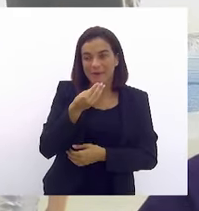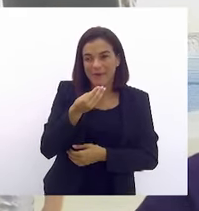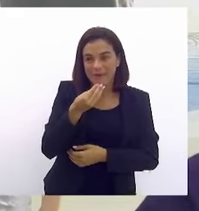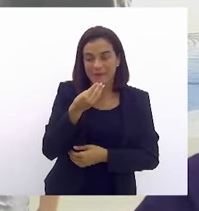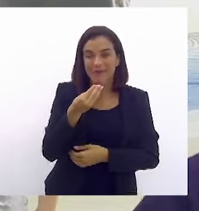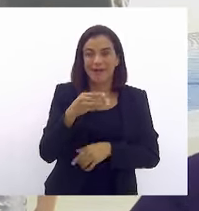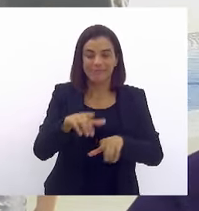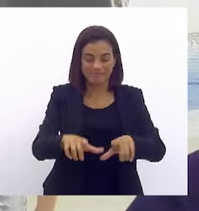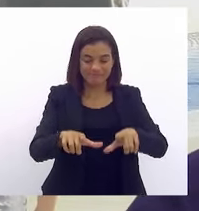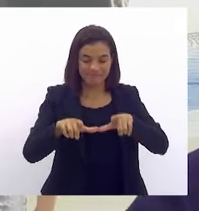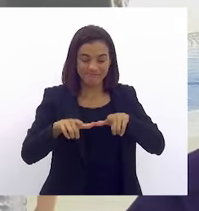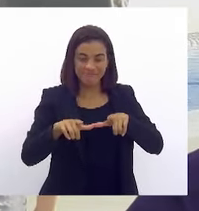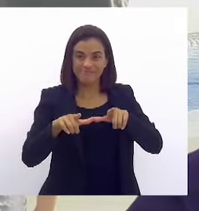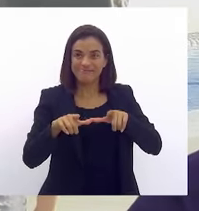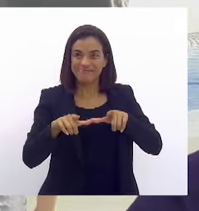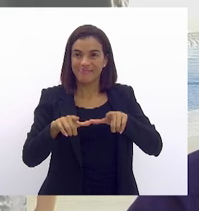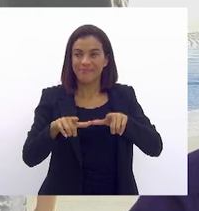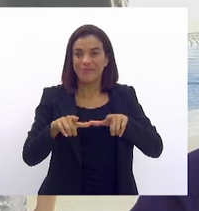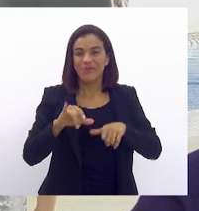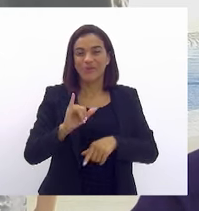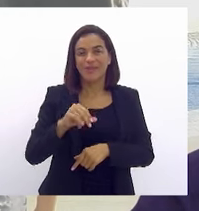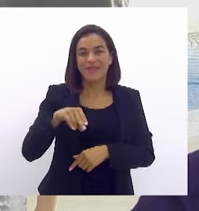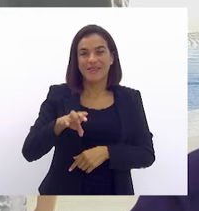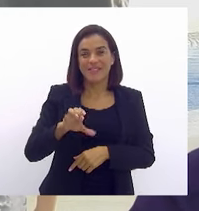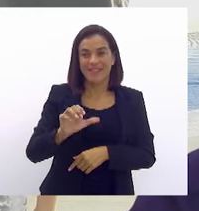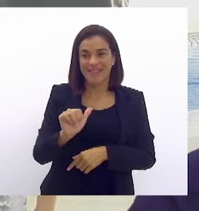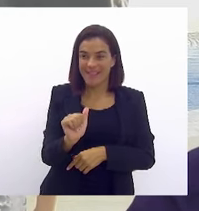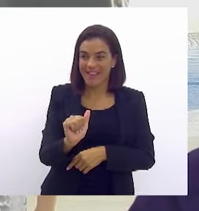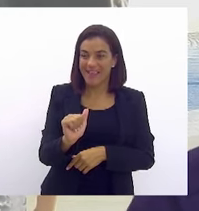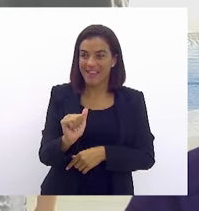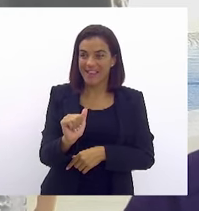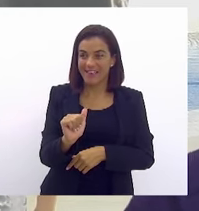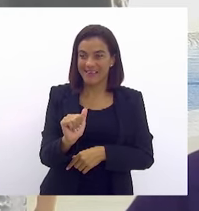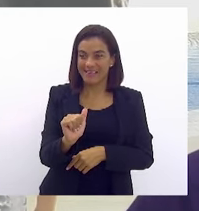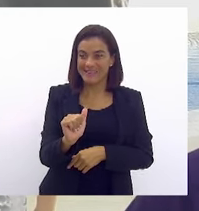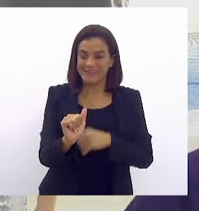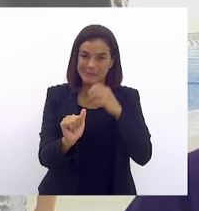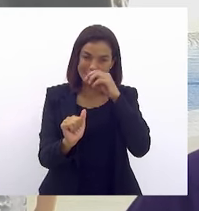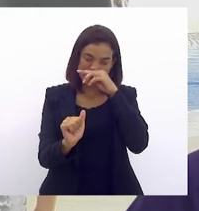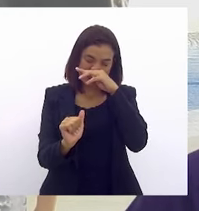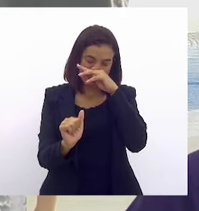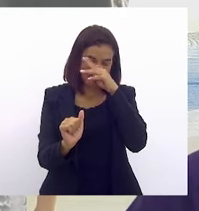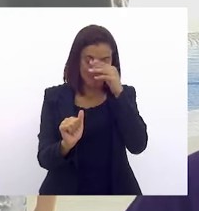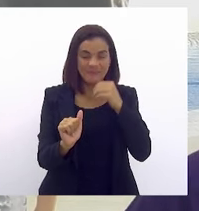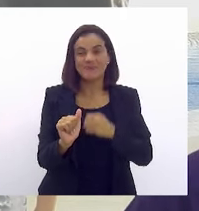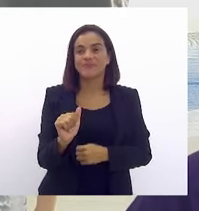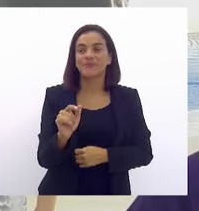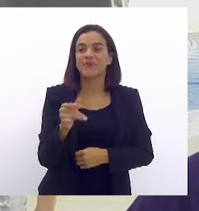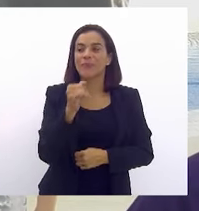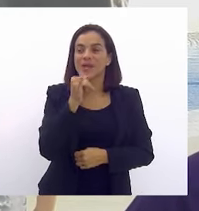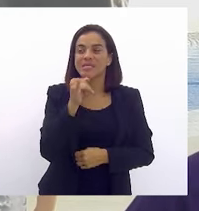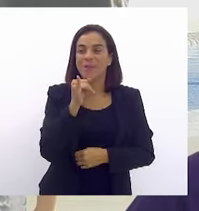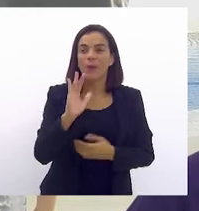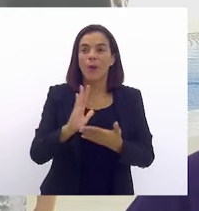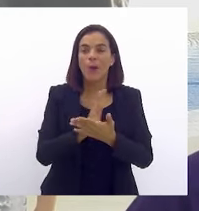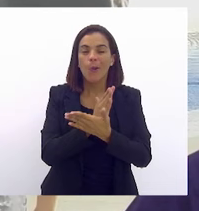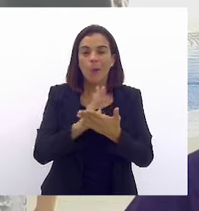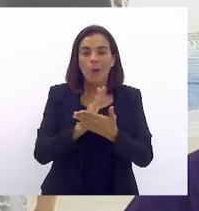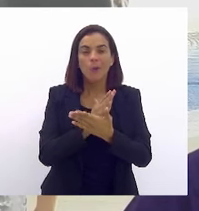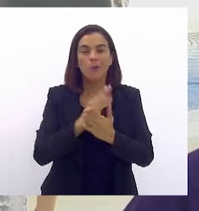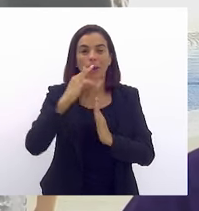licença que está pendente no INEA, algum tipo de questionamento que esteja parado, burocraticamente